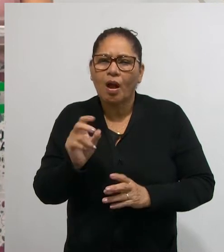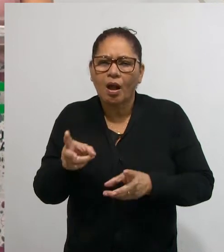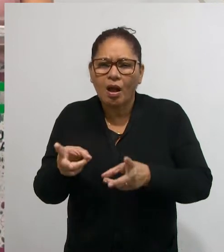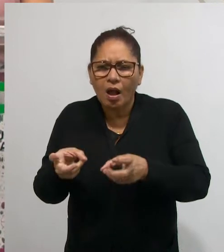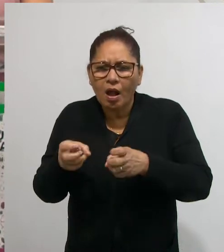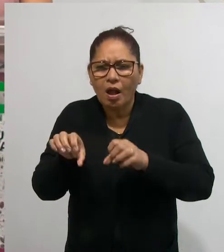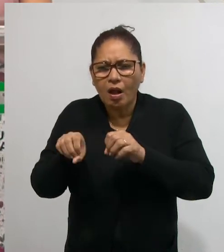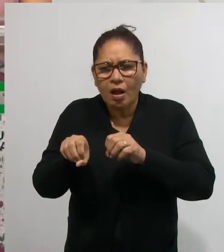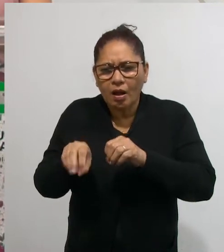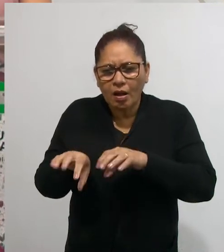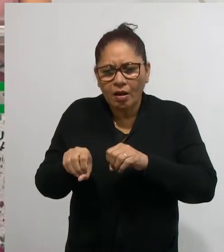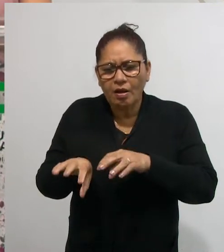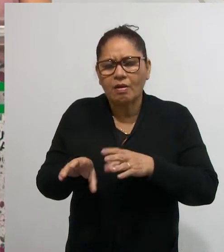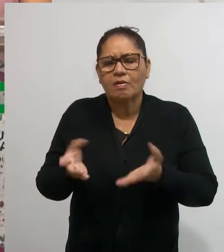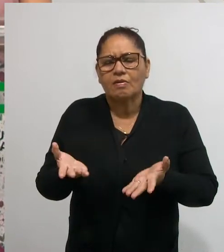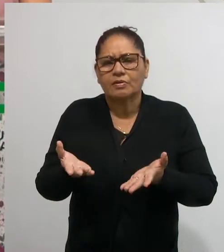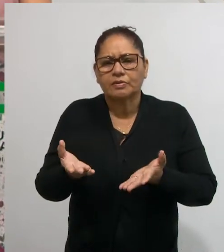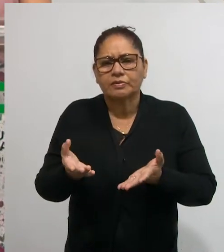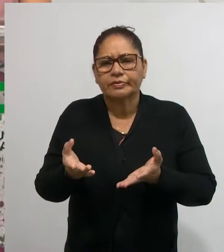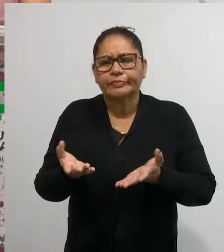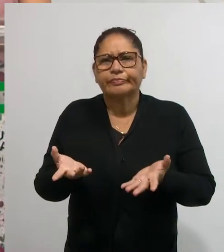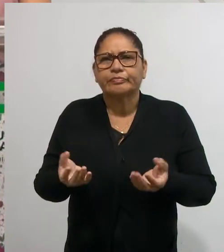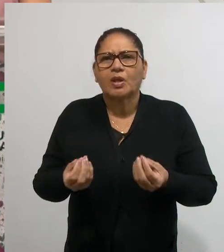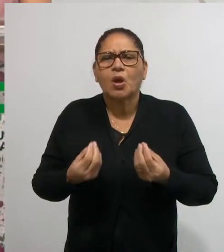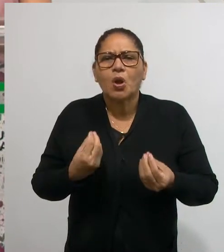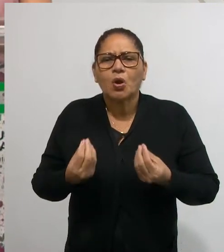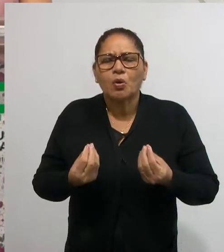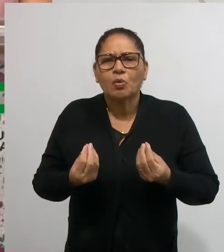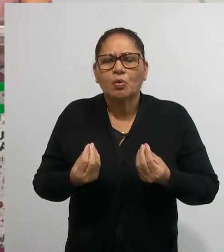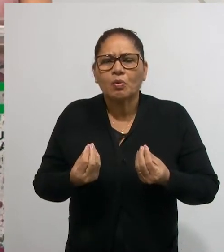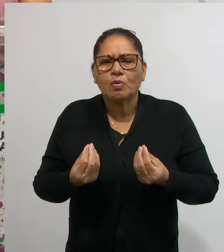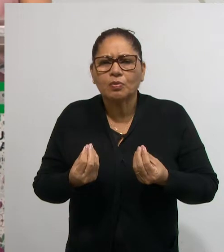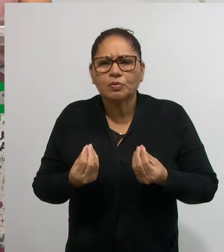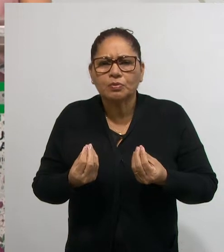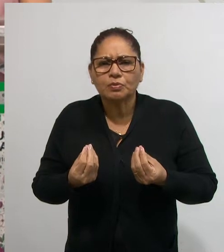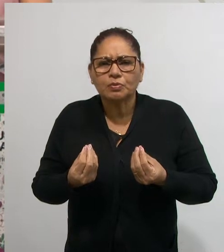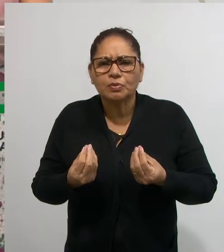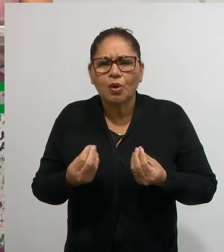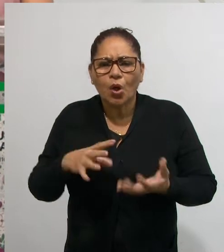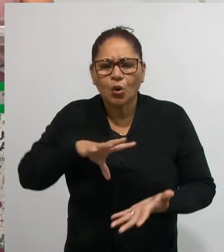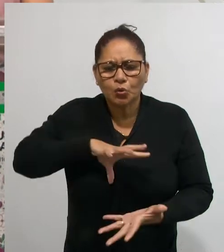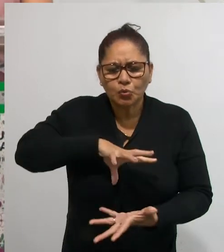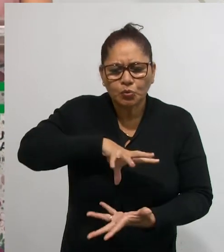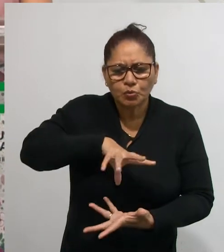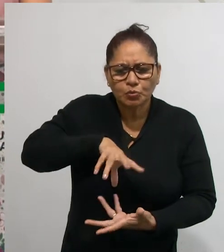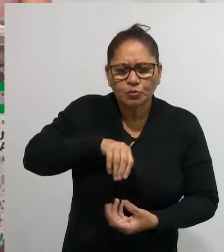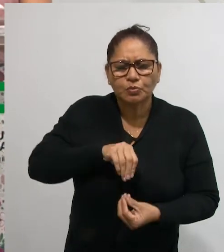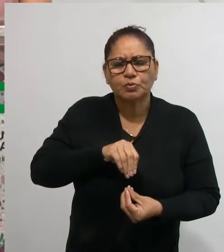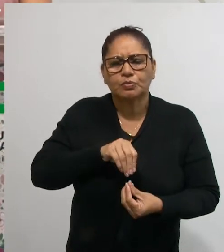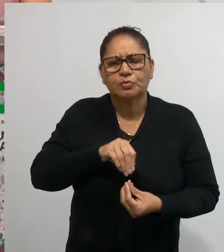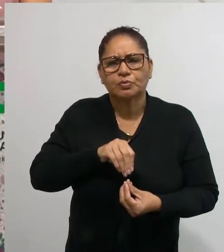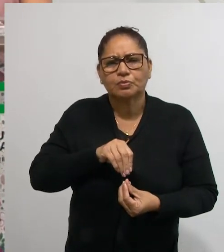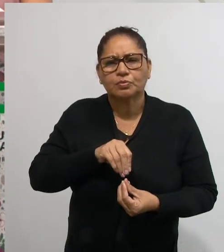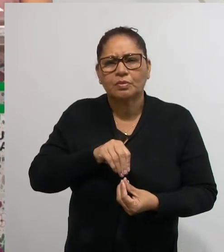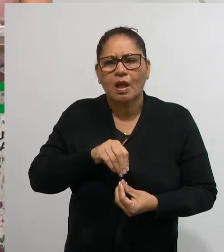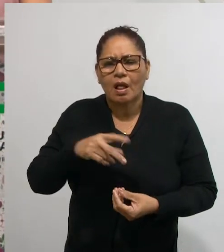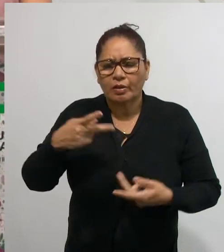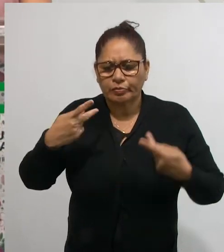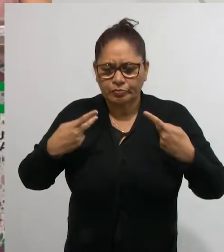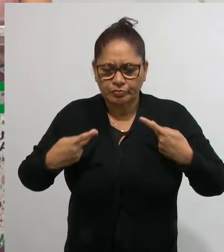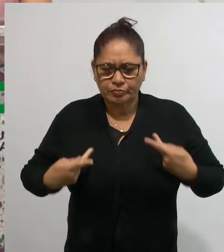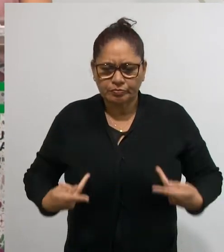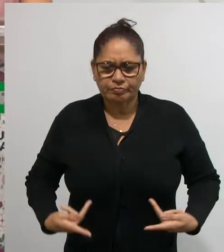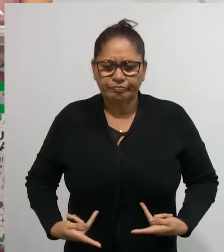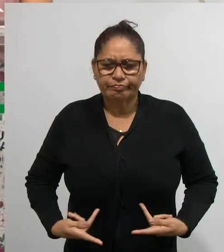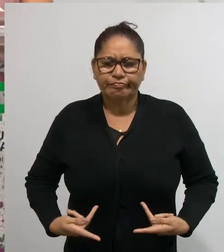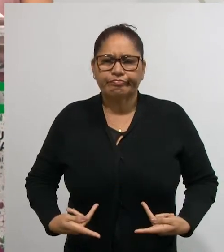de educação, sua concepção de ensino, sua concepção de mundo, sua concepção de humano, de